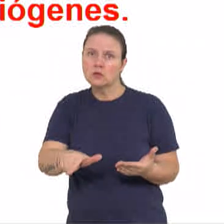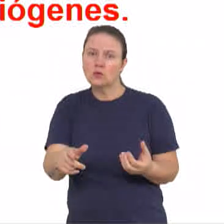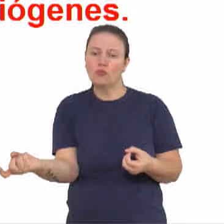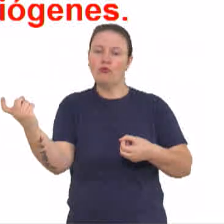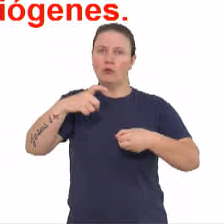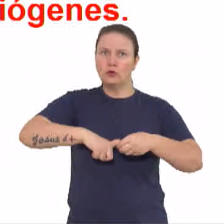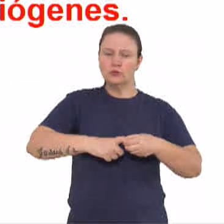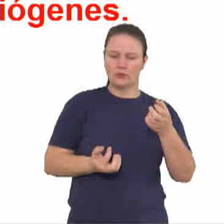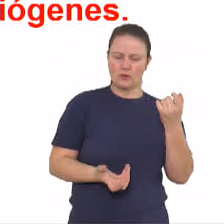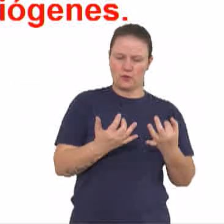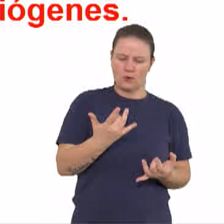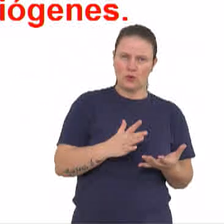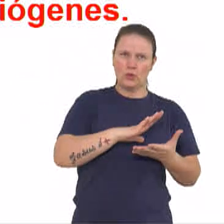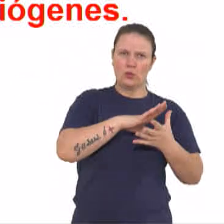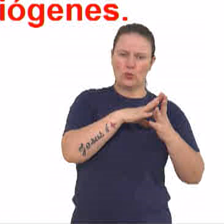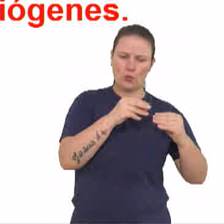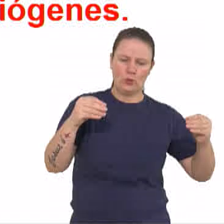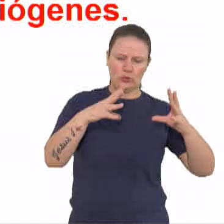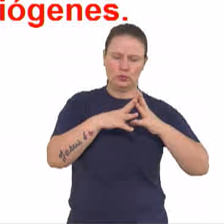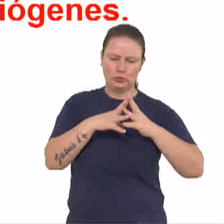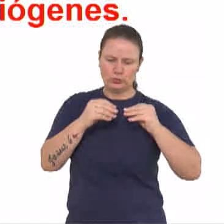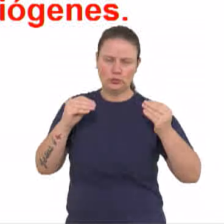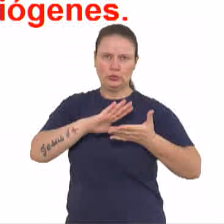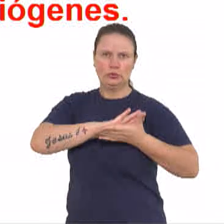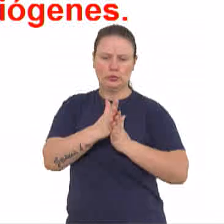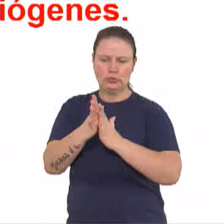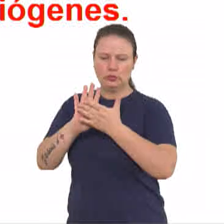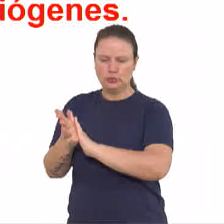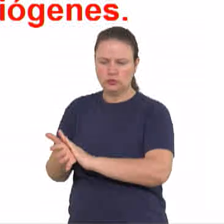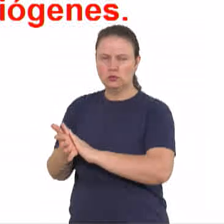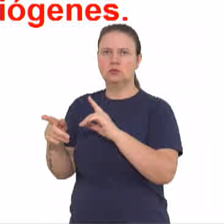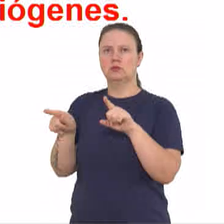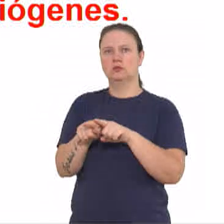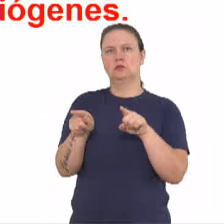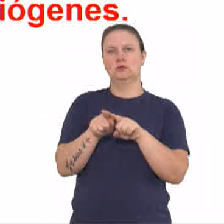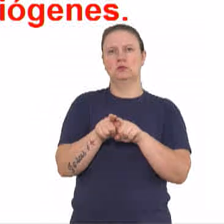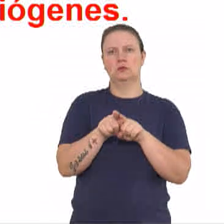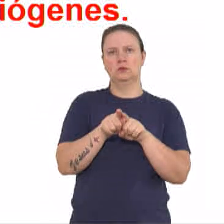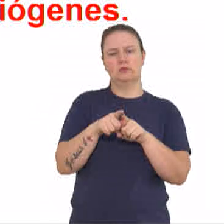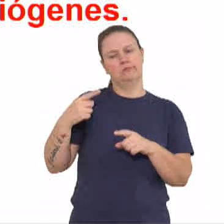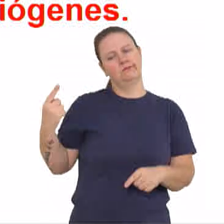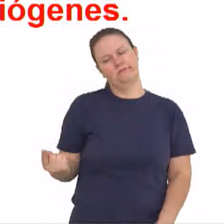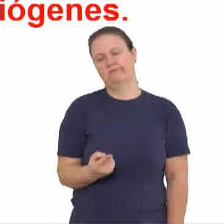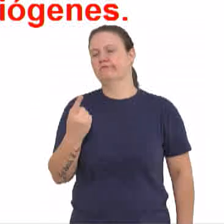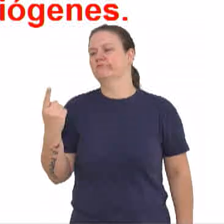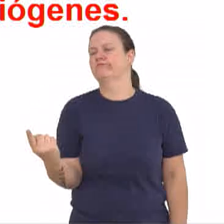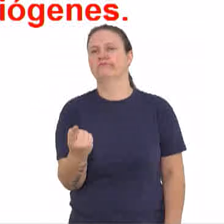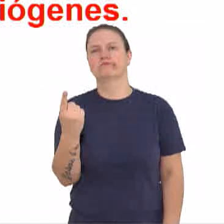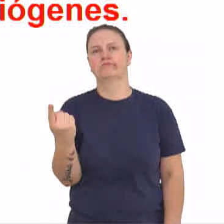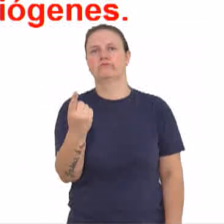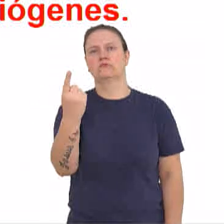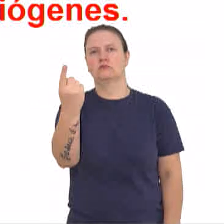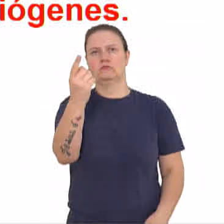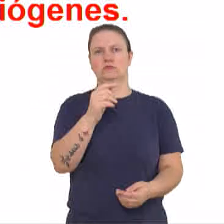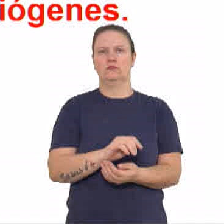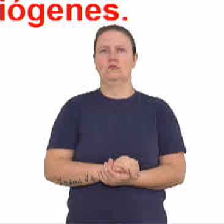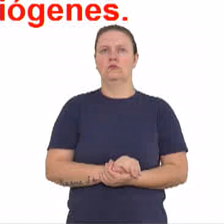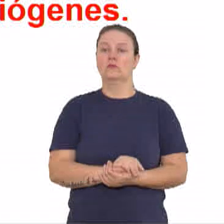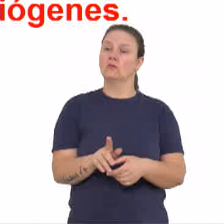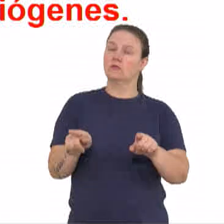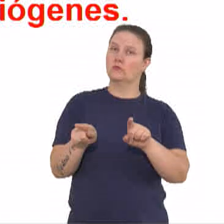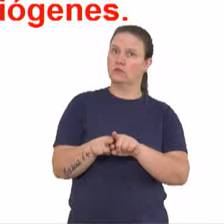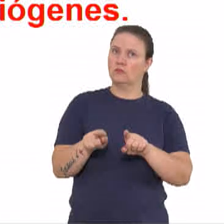consumido, em períodos determinados por toda a eternidade. E isto se